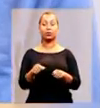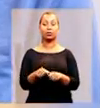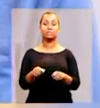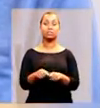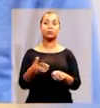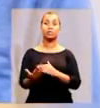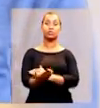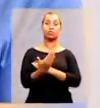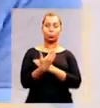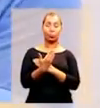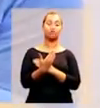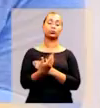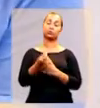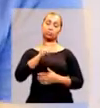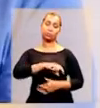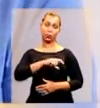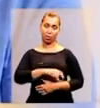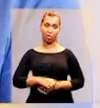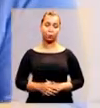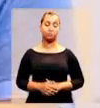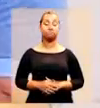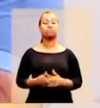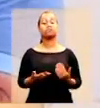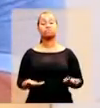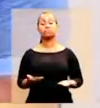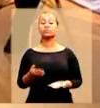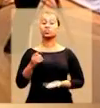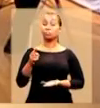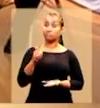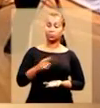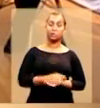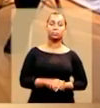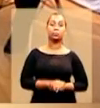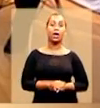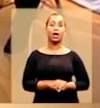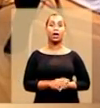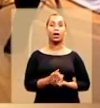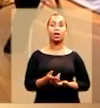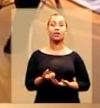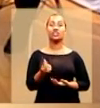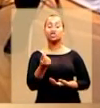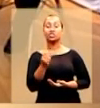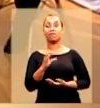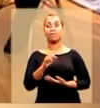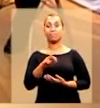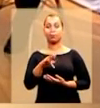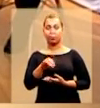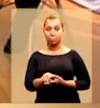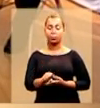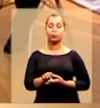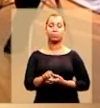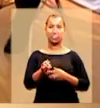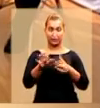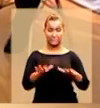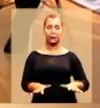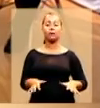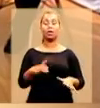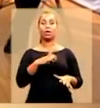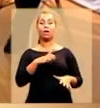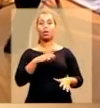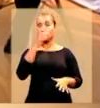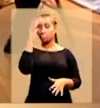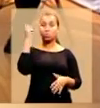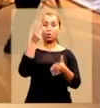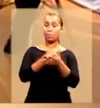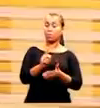é mais uma ajuda de custo do que o salário. Ô, Eric, no seu caso, por exemplo, a questão da crise, além de afetar o próprio público, que às